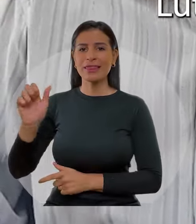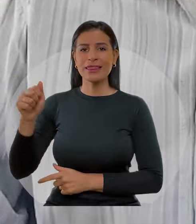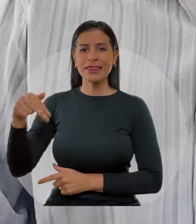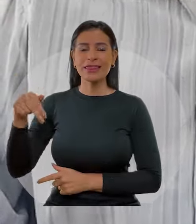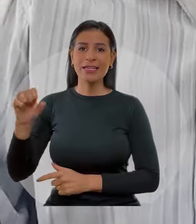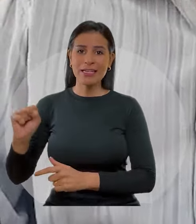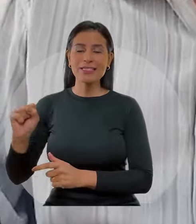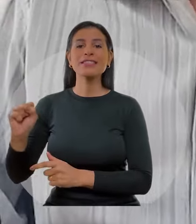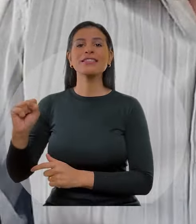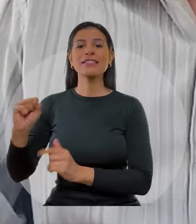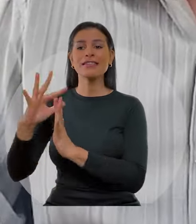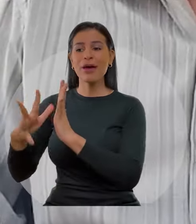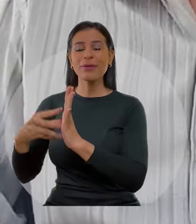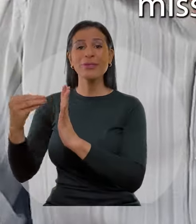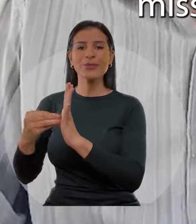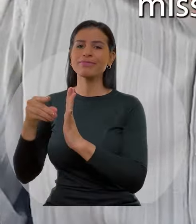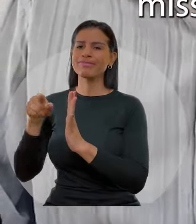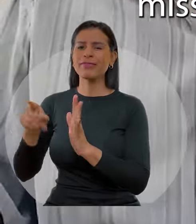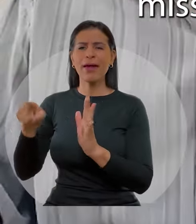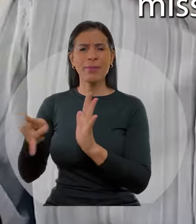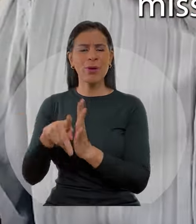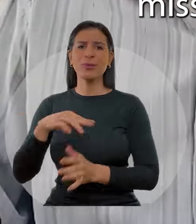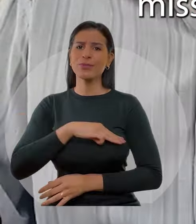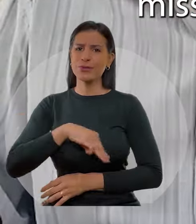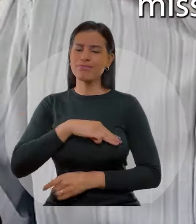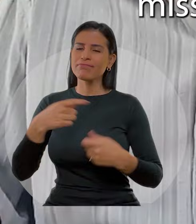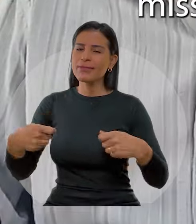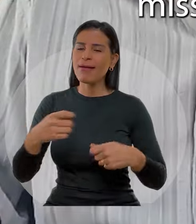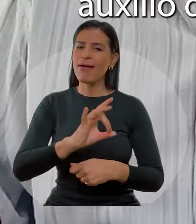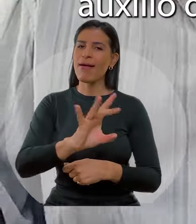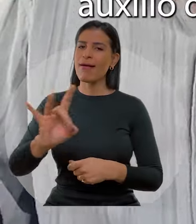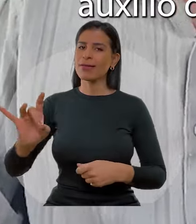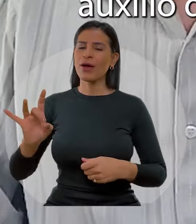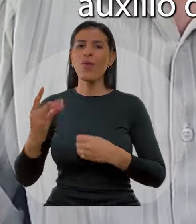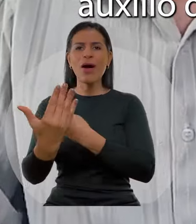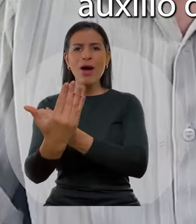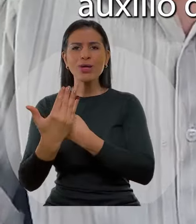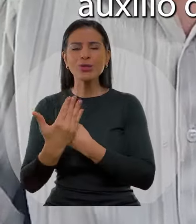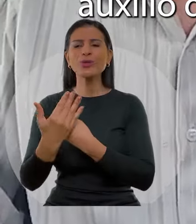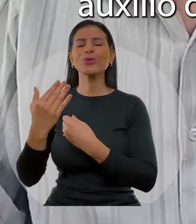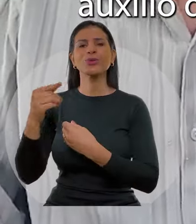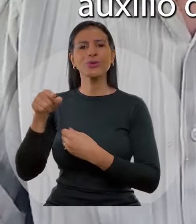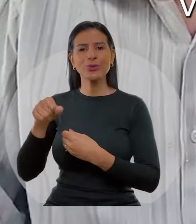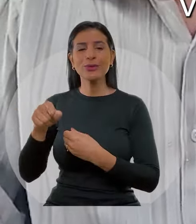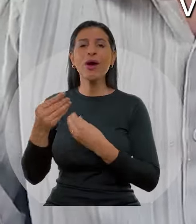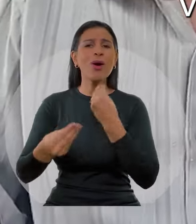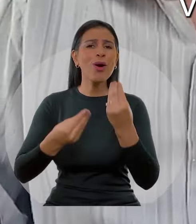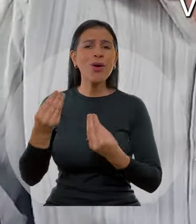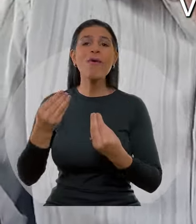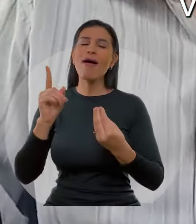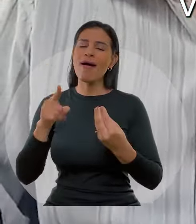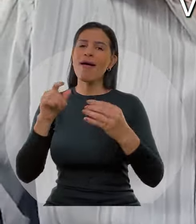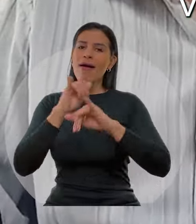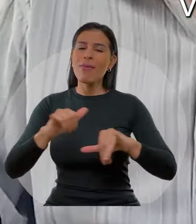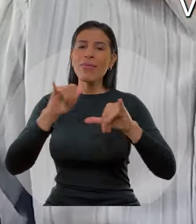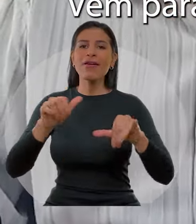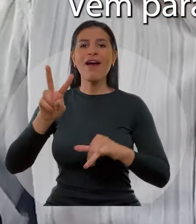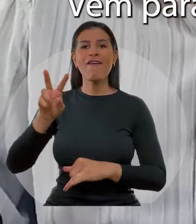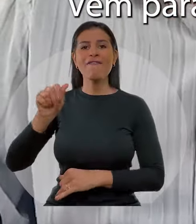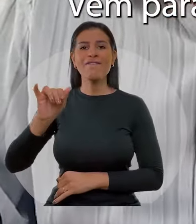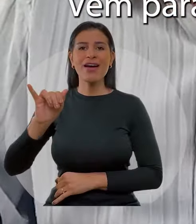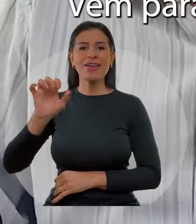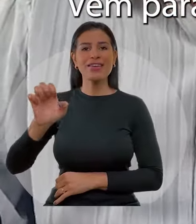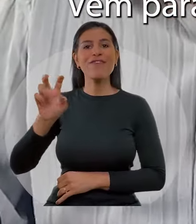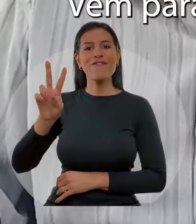luterana na Transamazônica. Esta é uma paróquia missionária que precisa do auxílio de cada um, de cada uma de vocês,